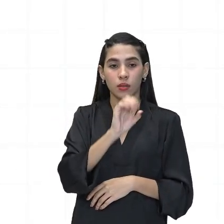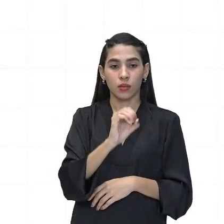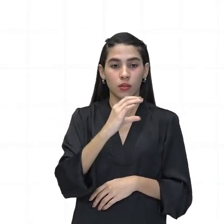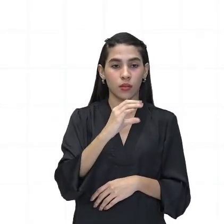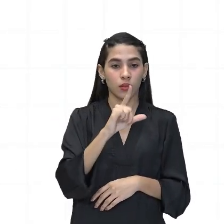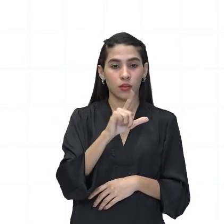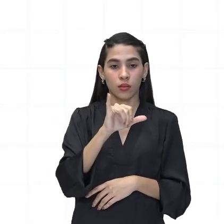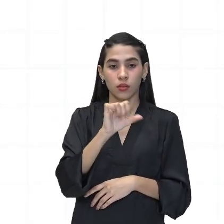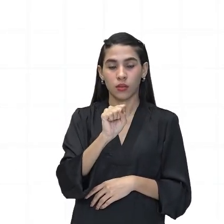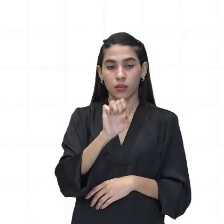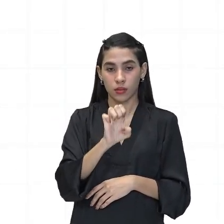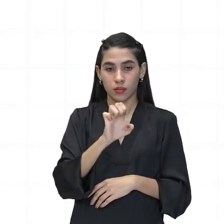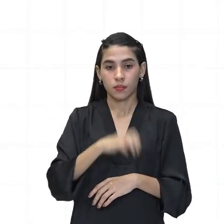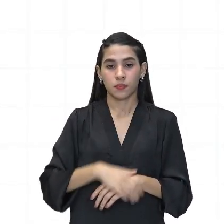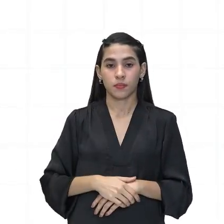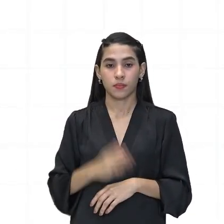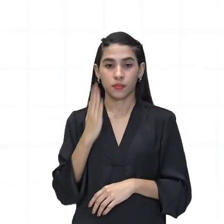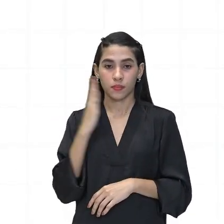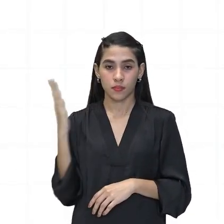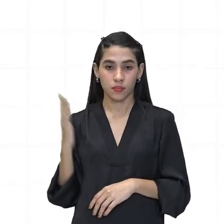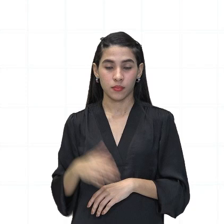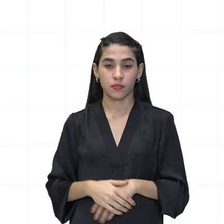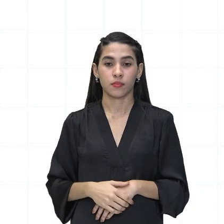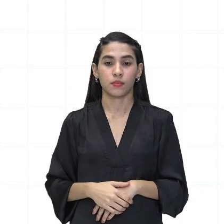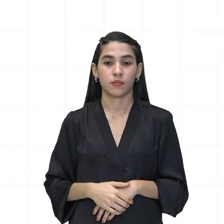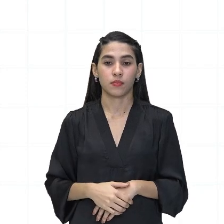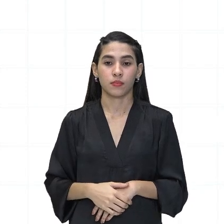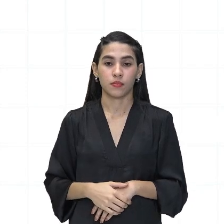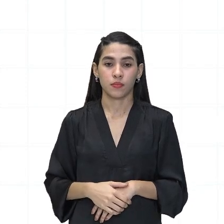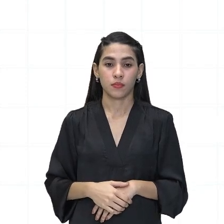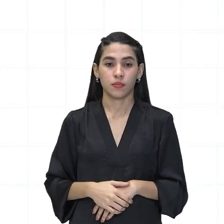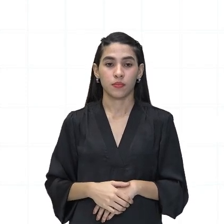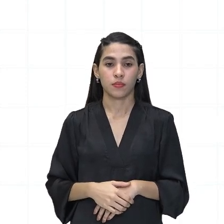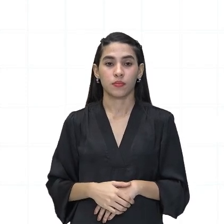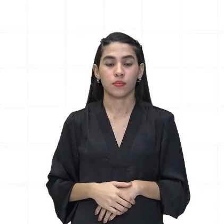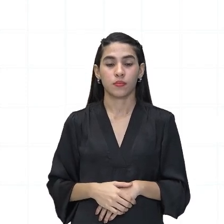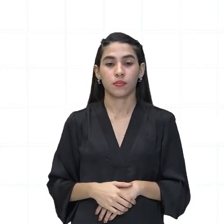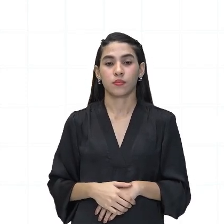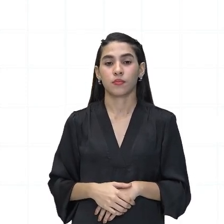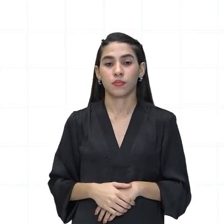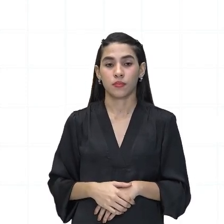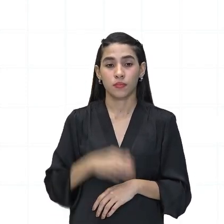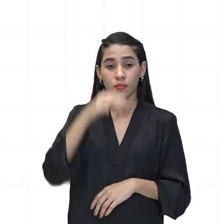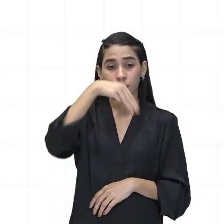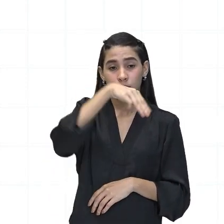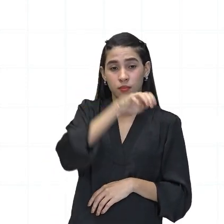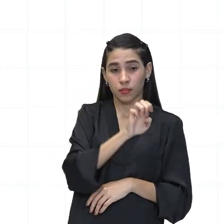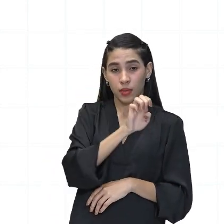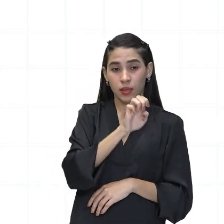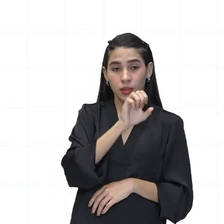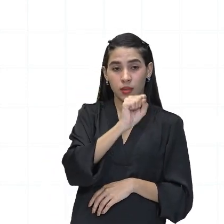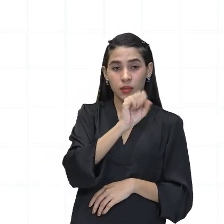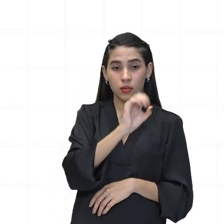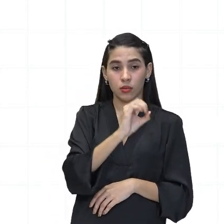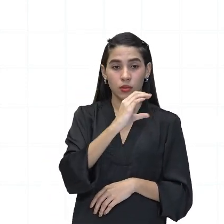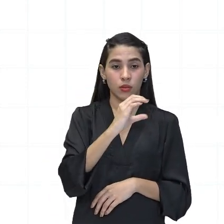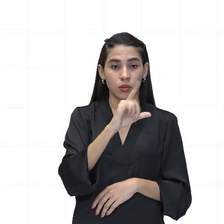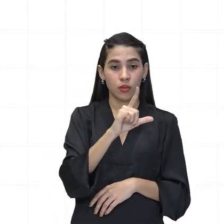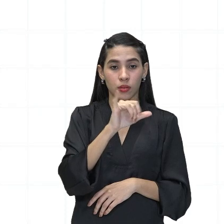Olha só, agora nós vamos falar da mesóclise. Mesóclise, mostra ali o